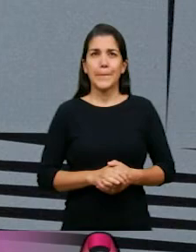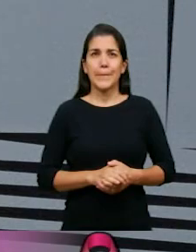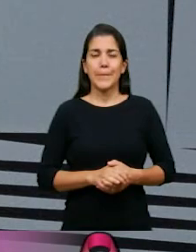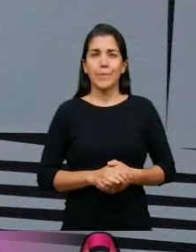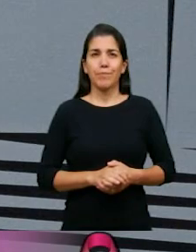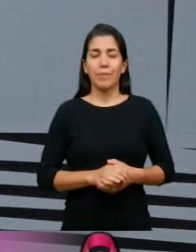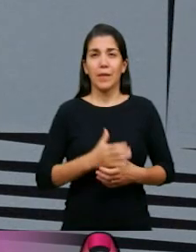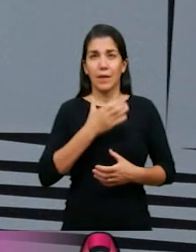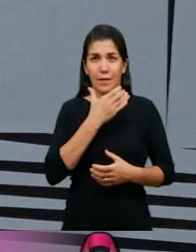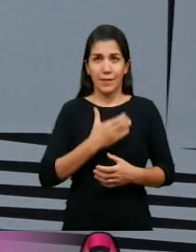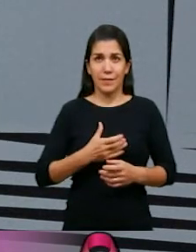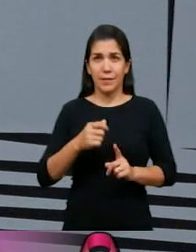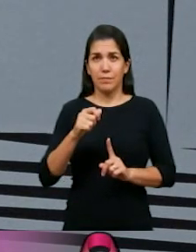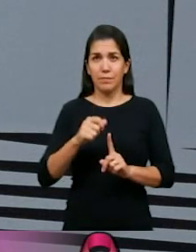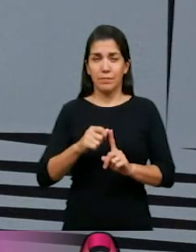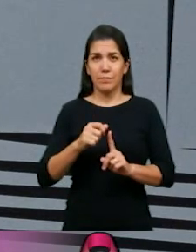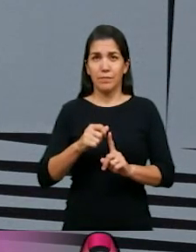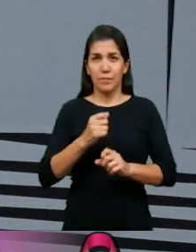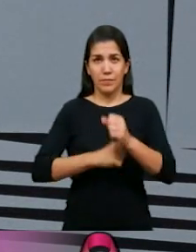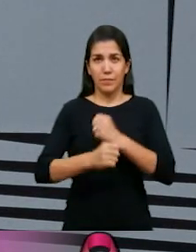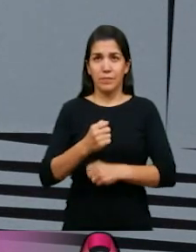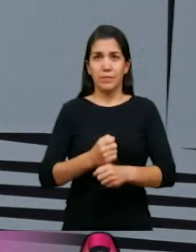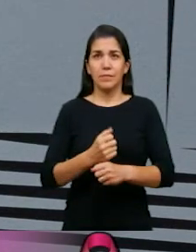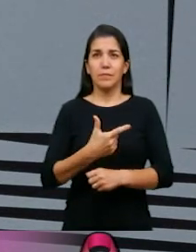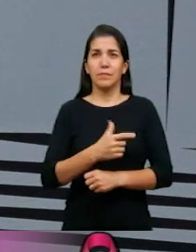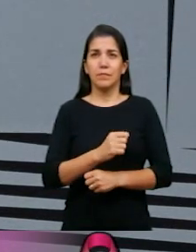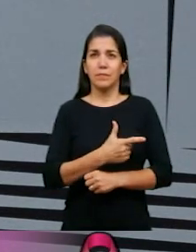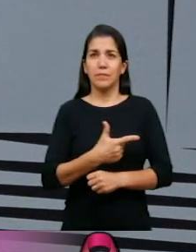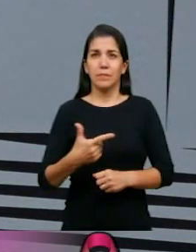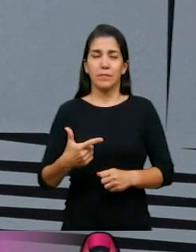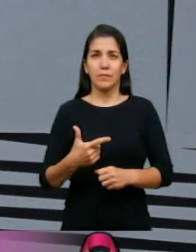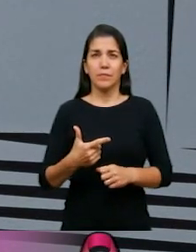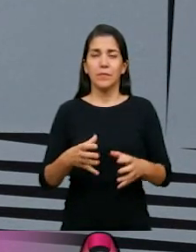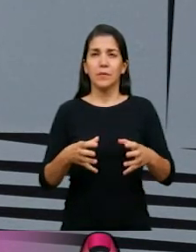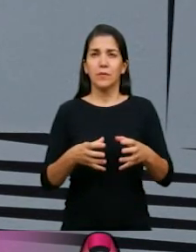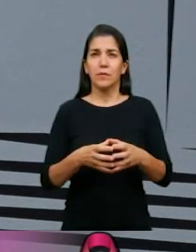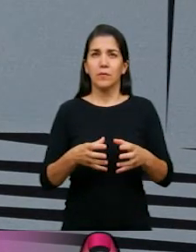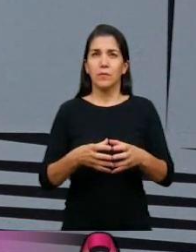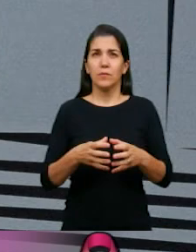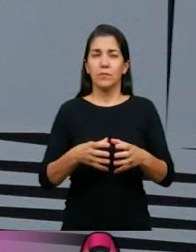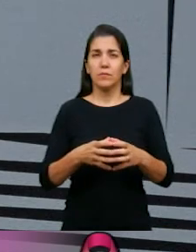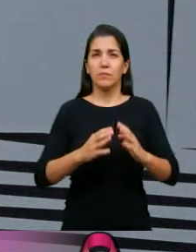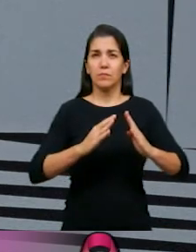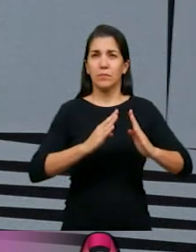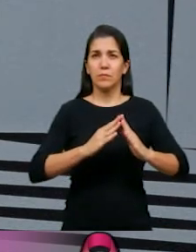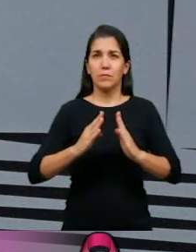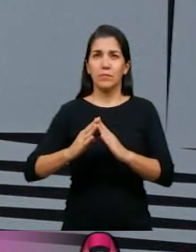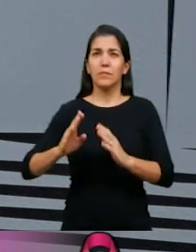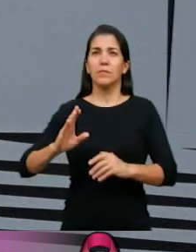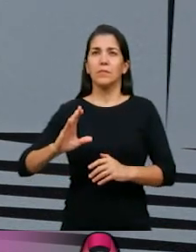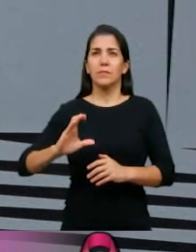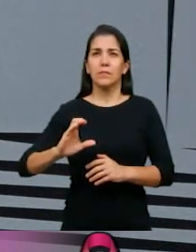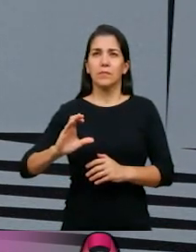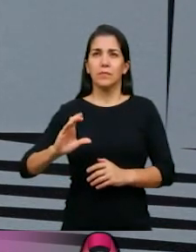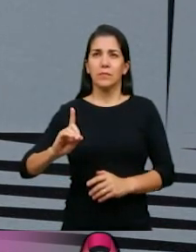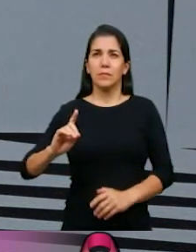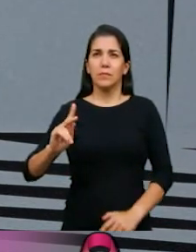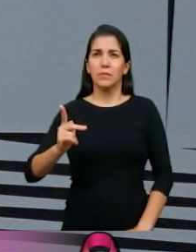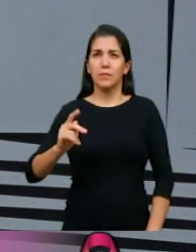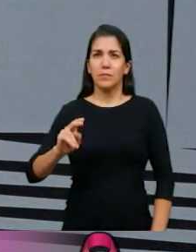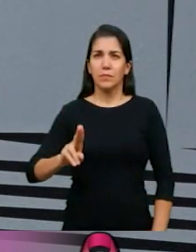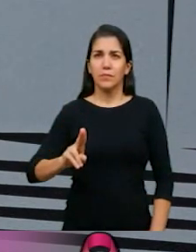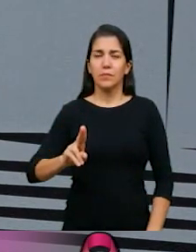que em dezembro de 2022, uma equipe da Companhia de Desenvolvimento Habitacional e Urbano, CDHU, esteve em